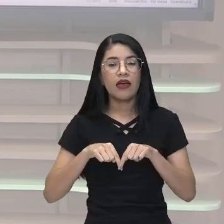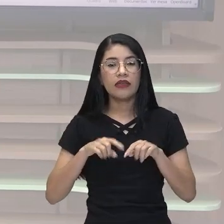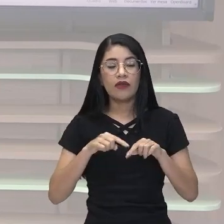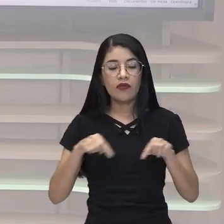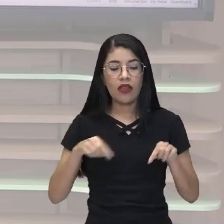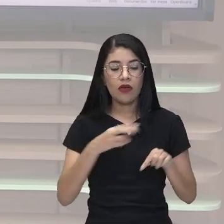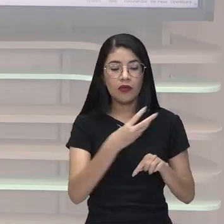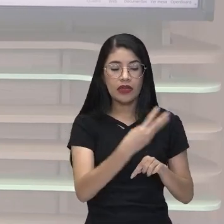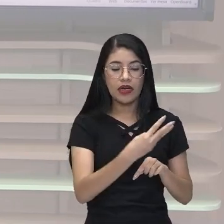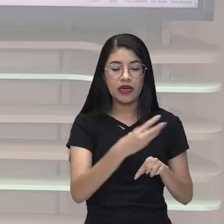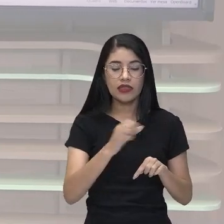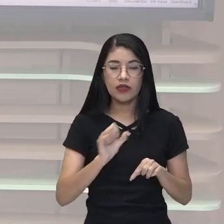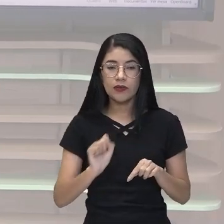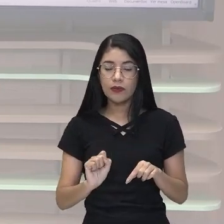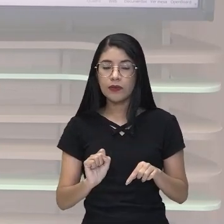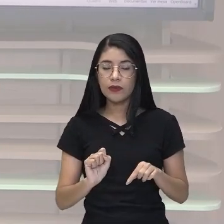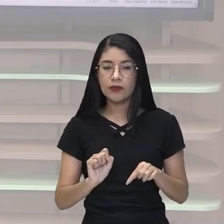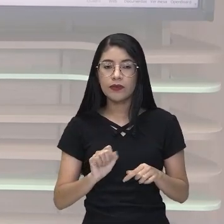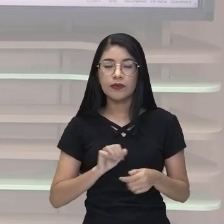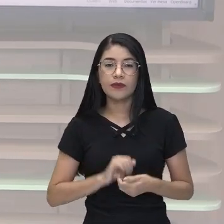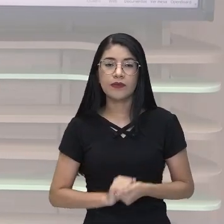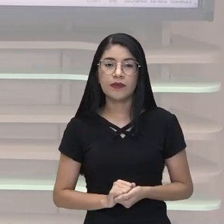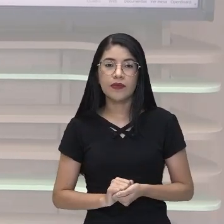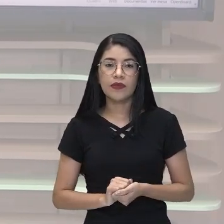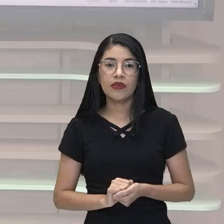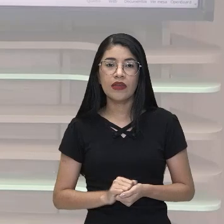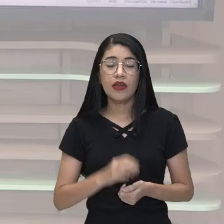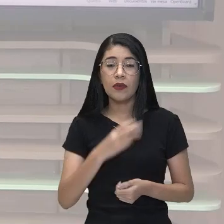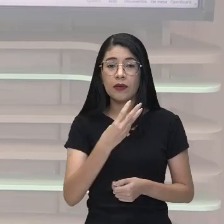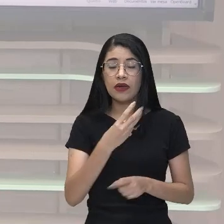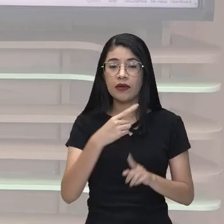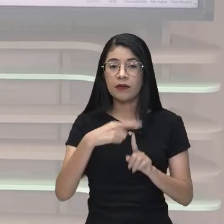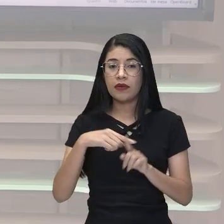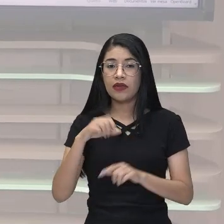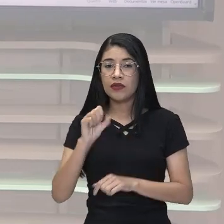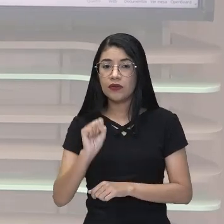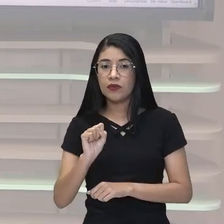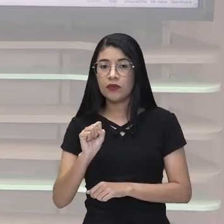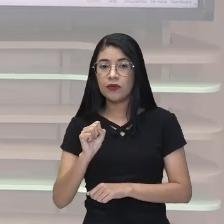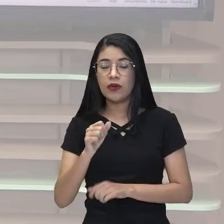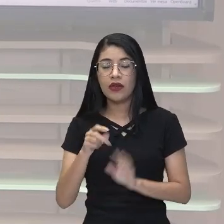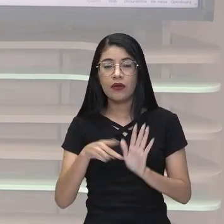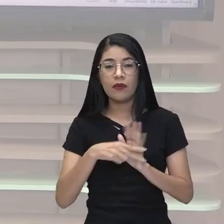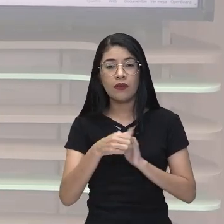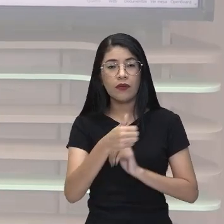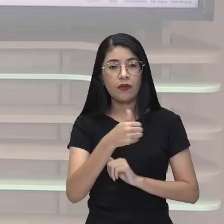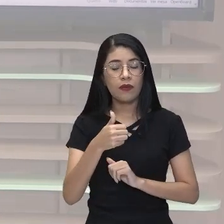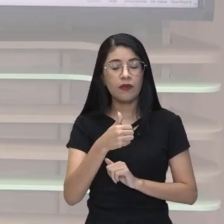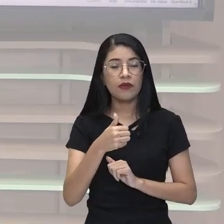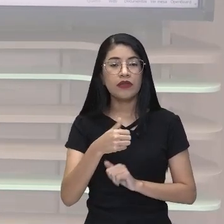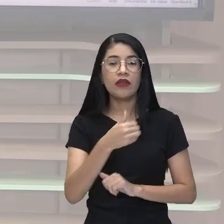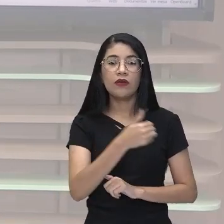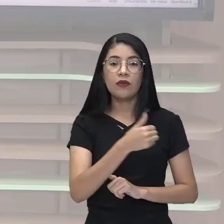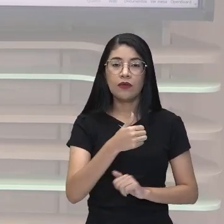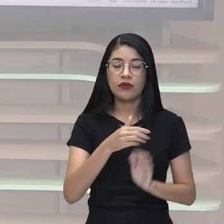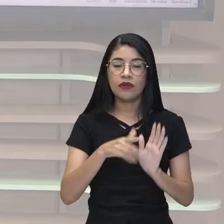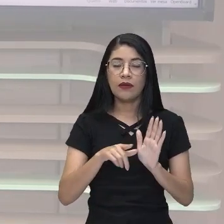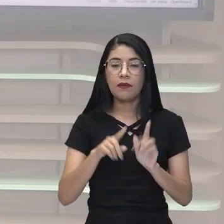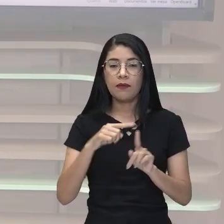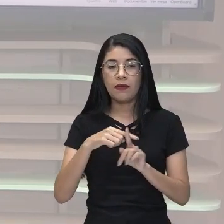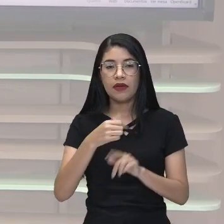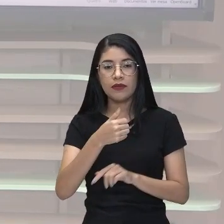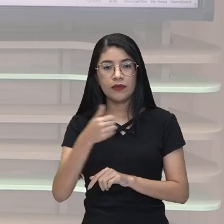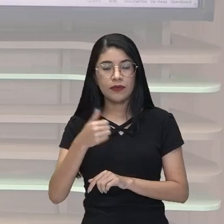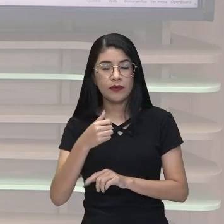valia 3, a outra medida valia 8. 3 mais 8 é 11. 11 mais 11 é 22, que